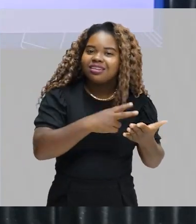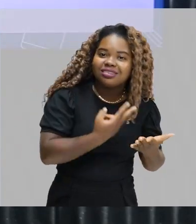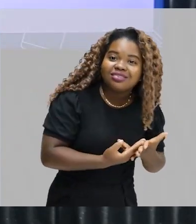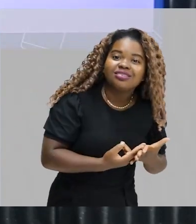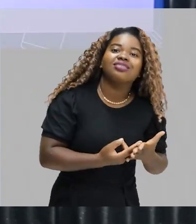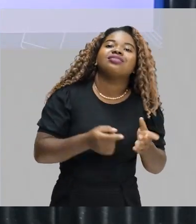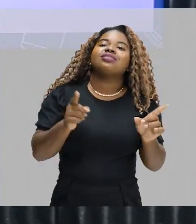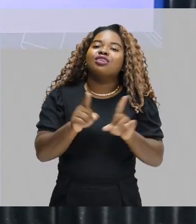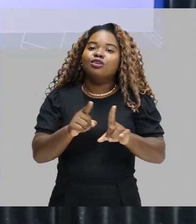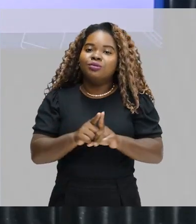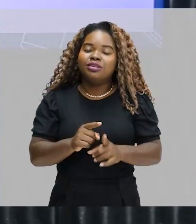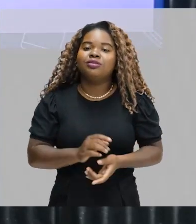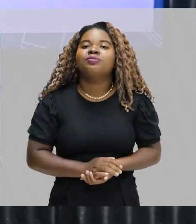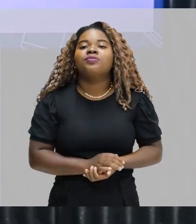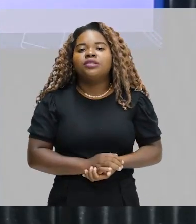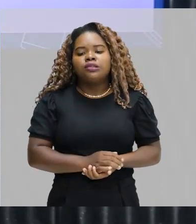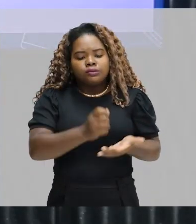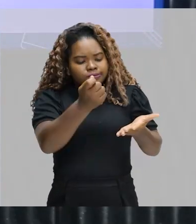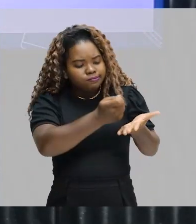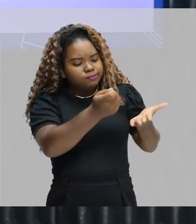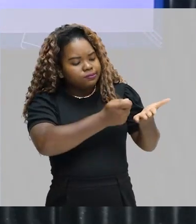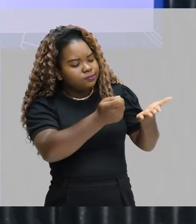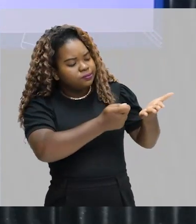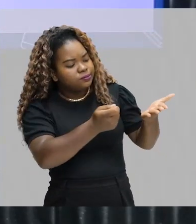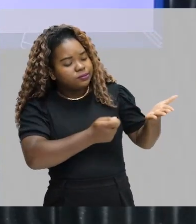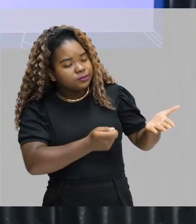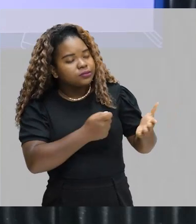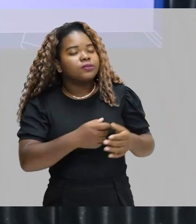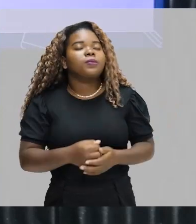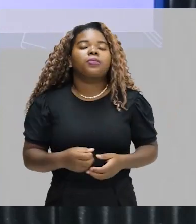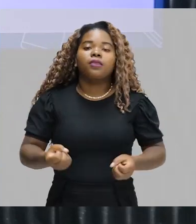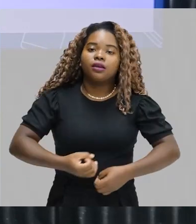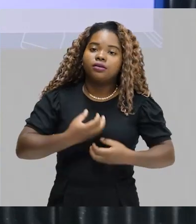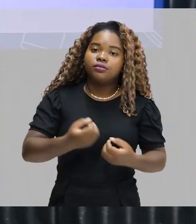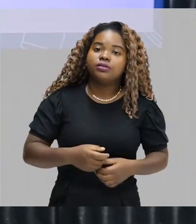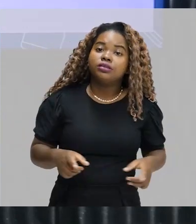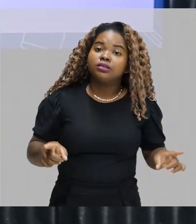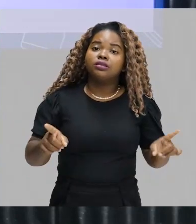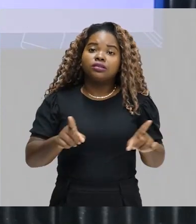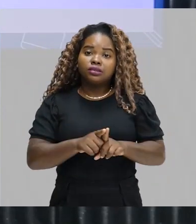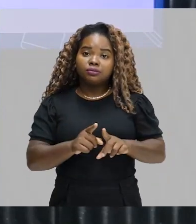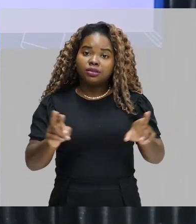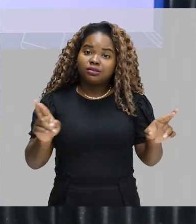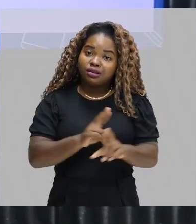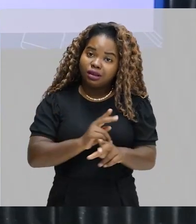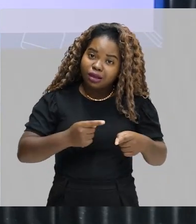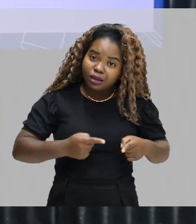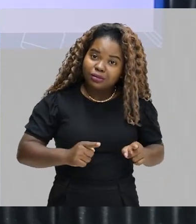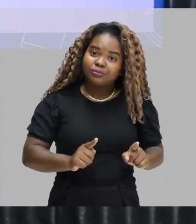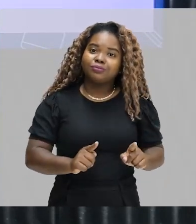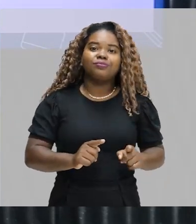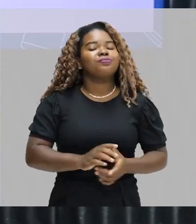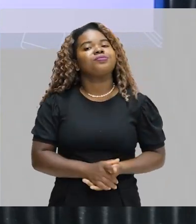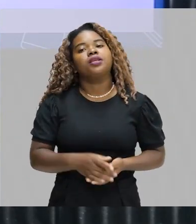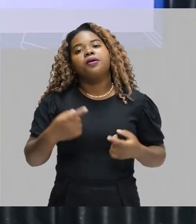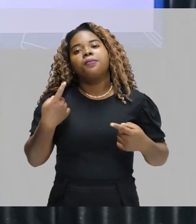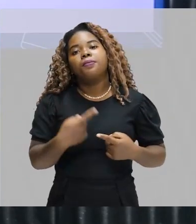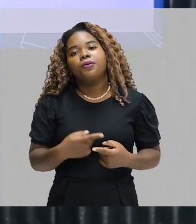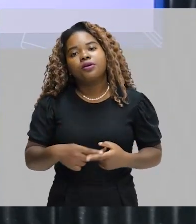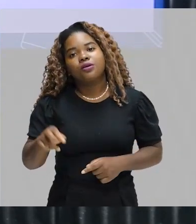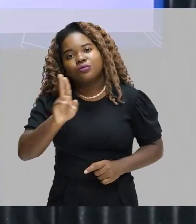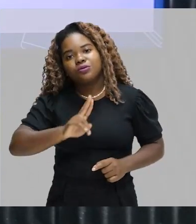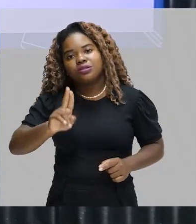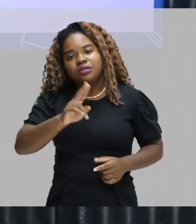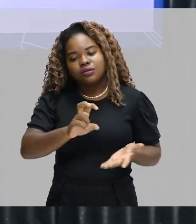de você fazer também a escrita e, obviamente, ele está relacionado com a gramática também, porque nós usamos